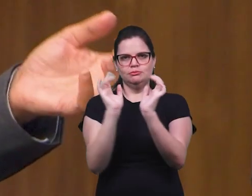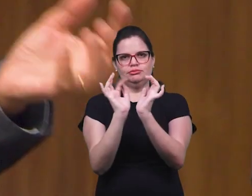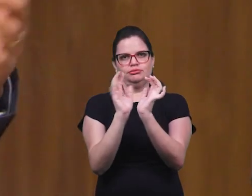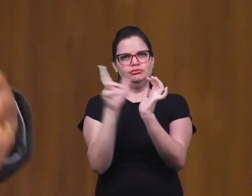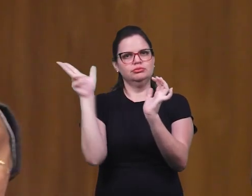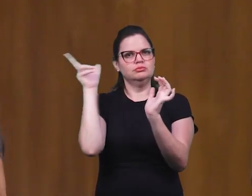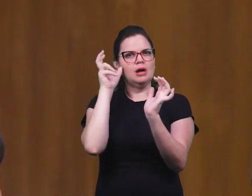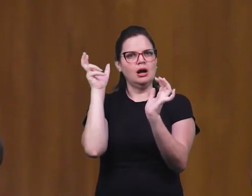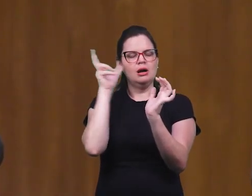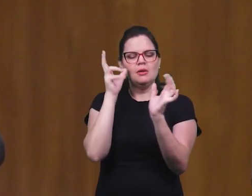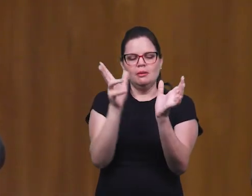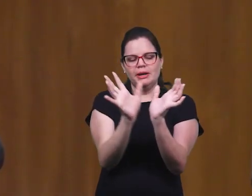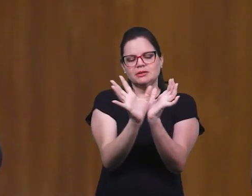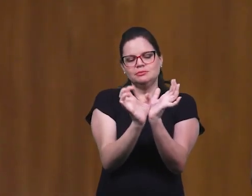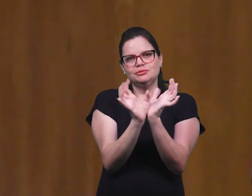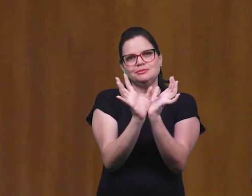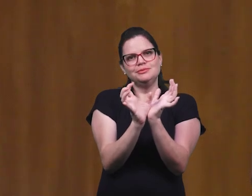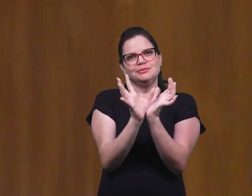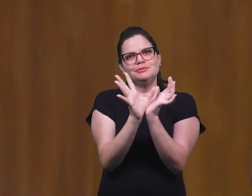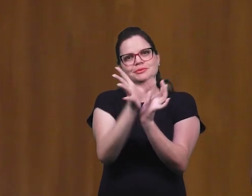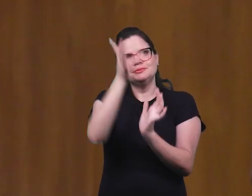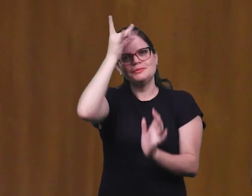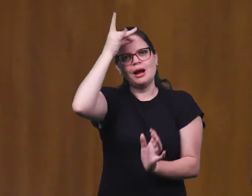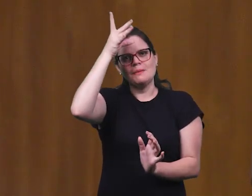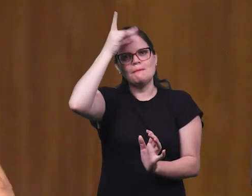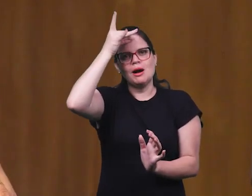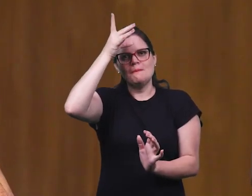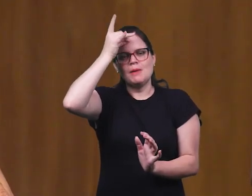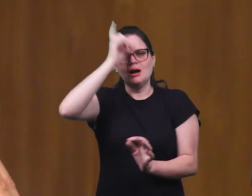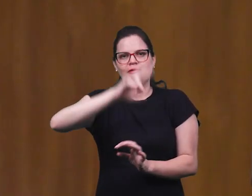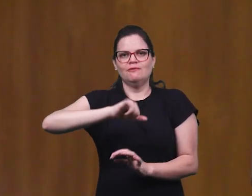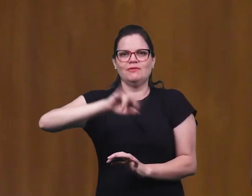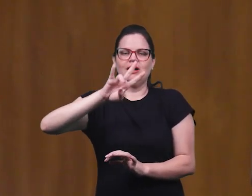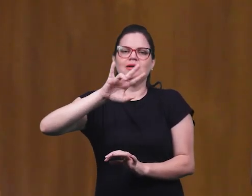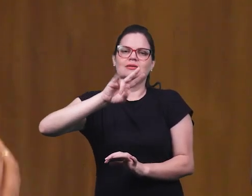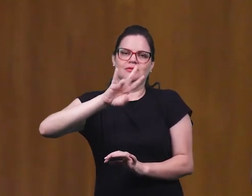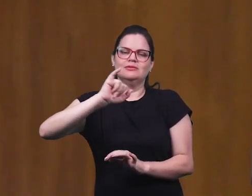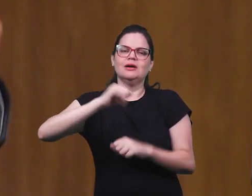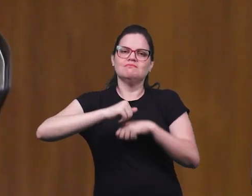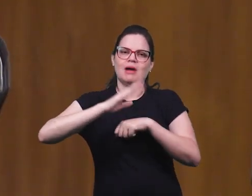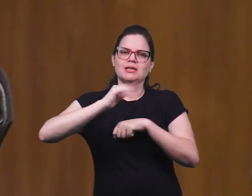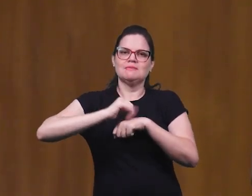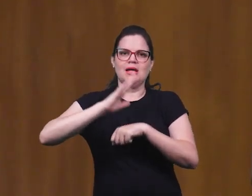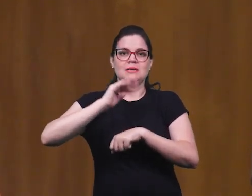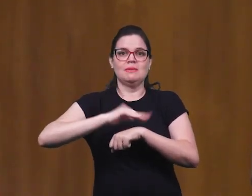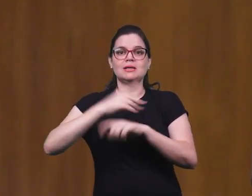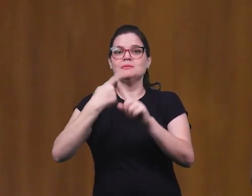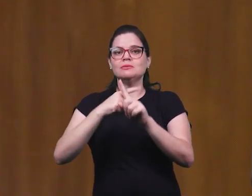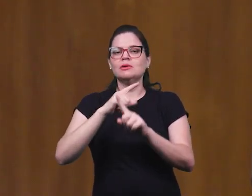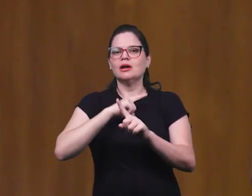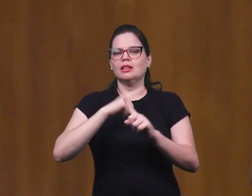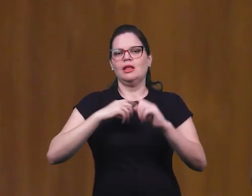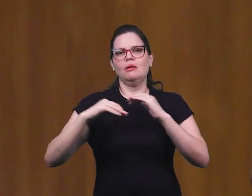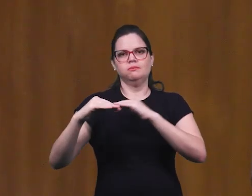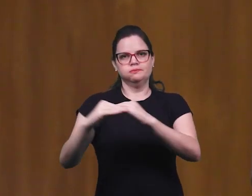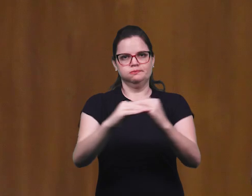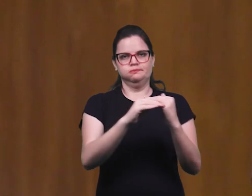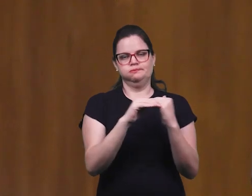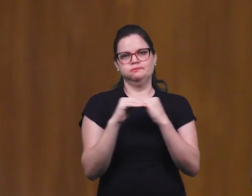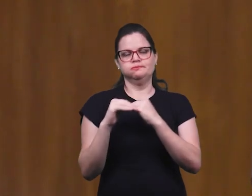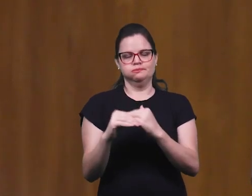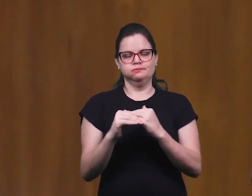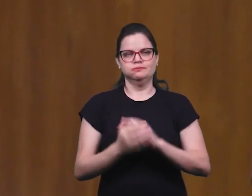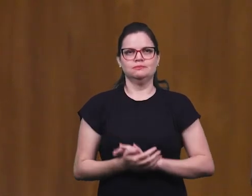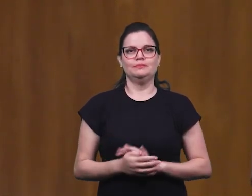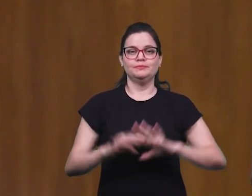vai facilitando a fixação. E a fixação ela é muito mais facilitada quando tem esse padrão. Então, aquilo